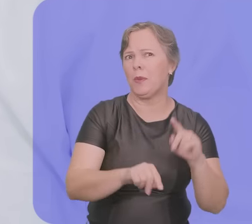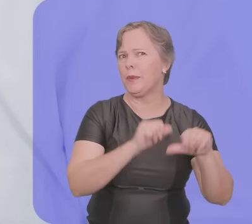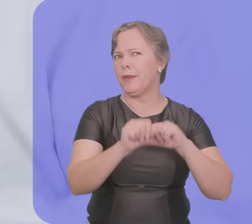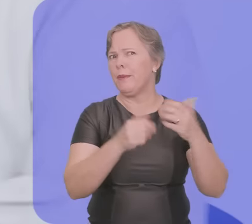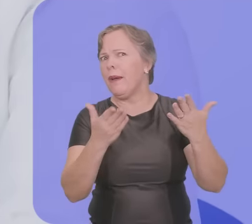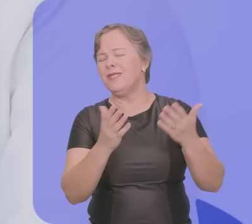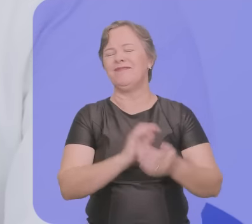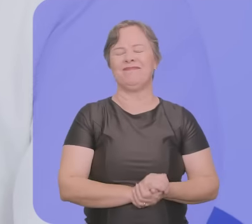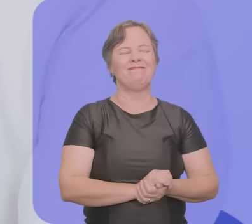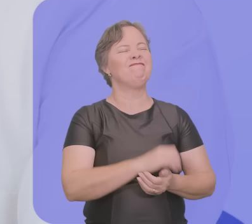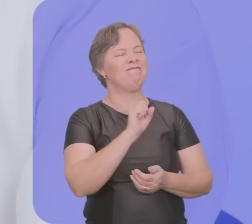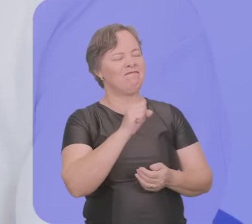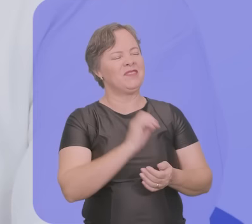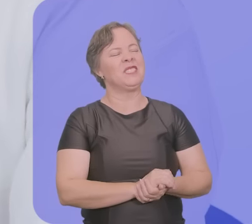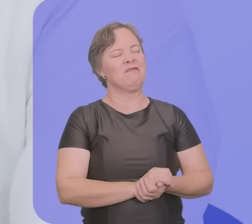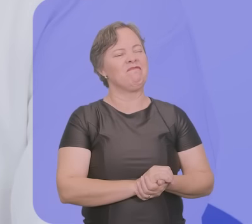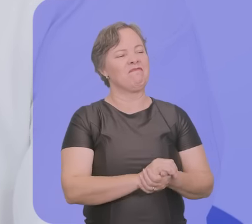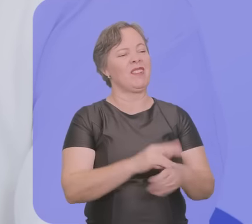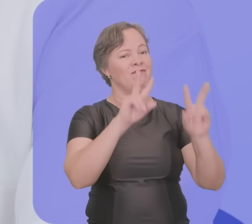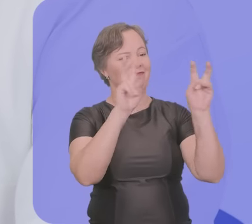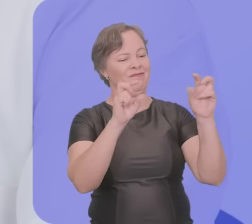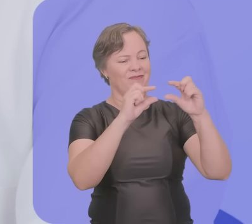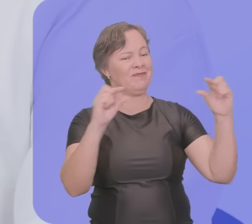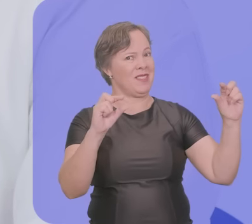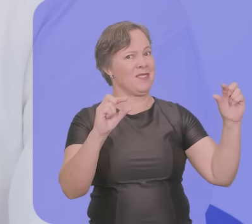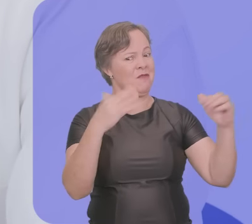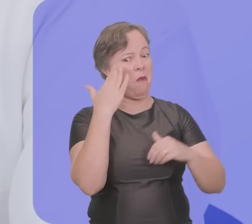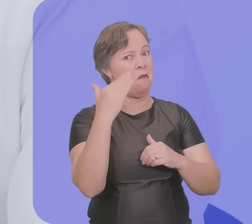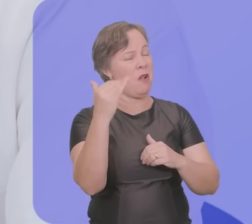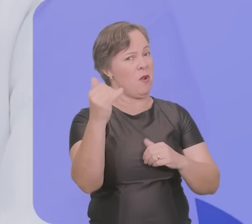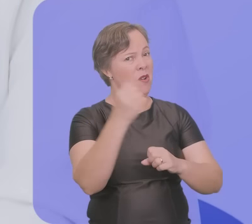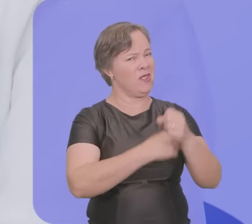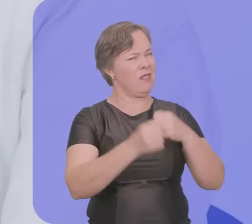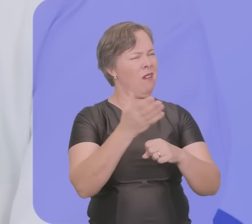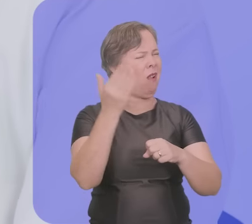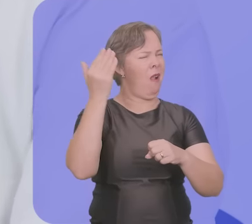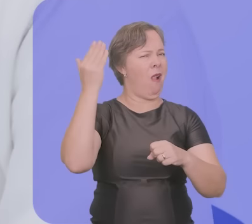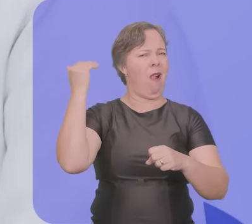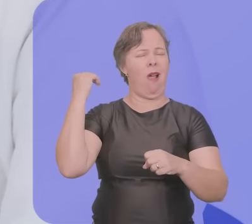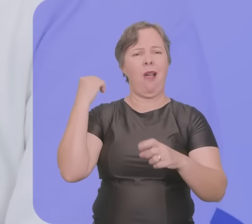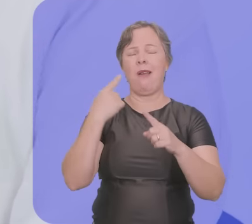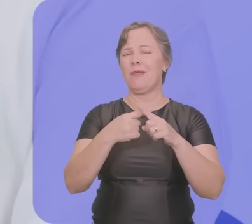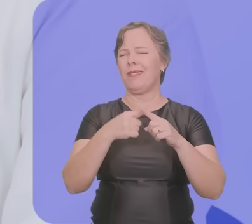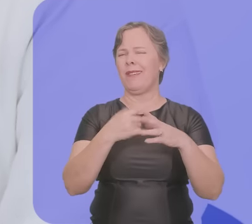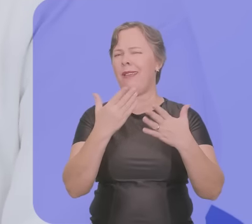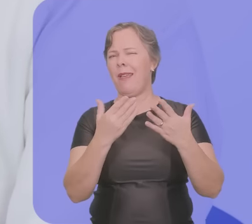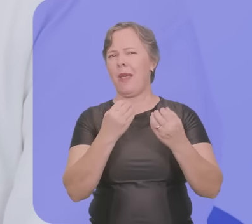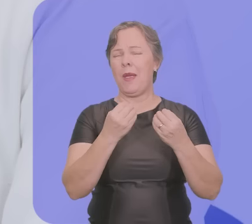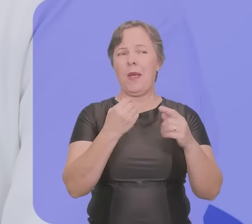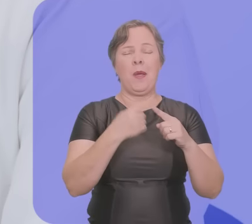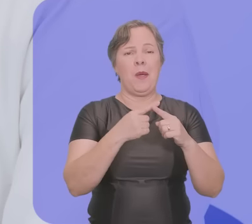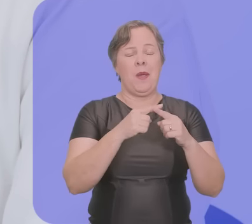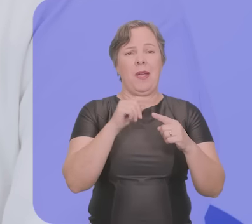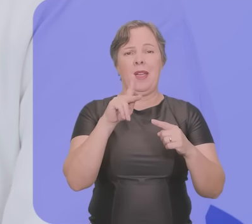comprando fraldas e chegaram até a identificar em determinados tipos de eventos, assim, e conseguiram identificar o